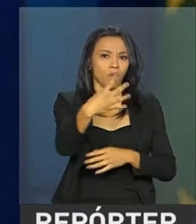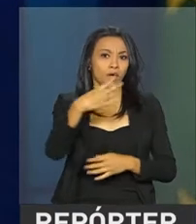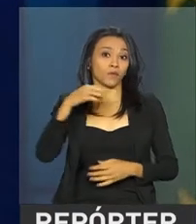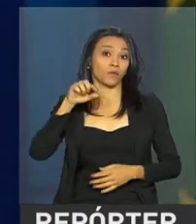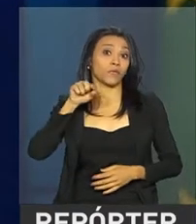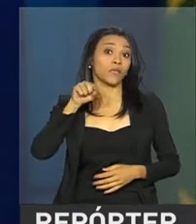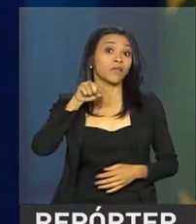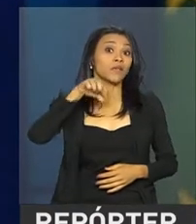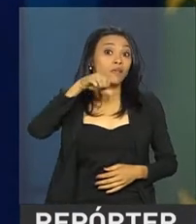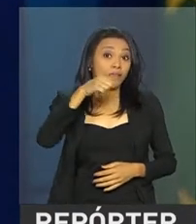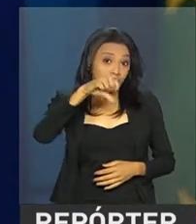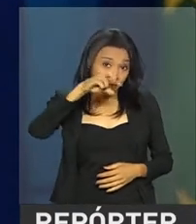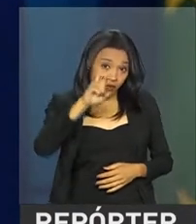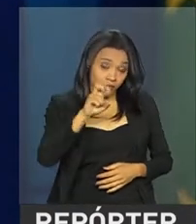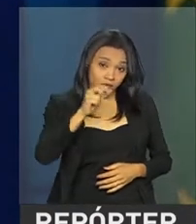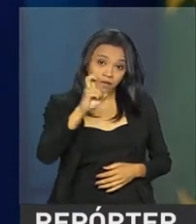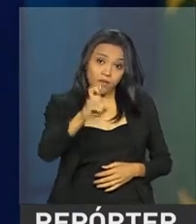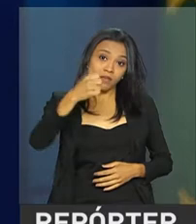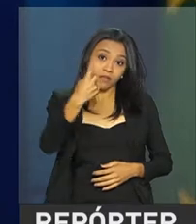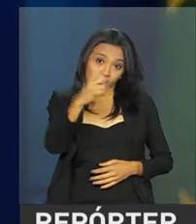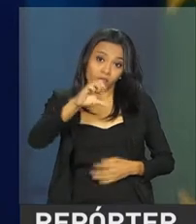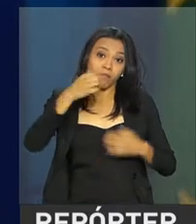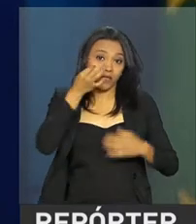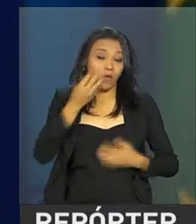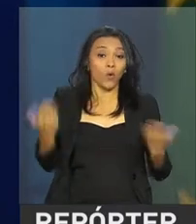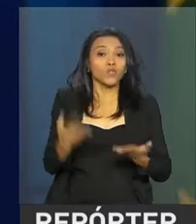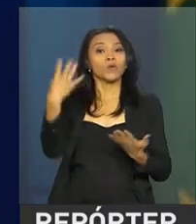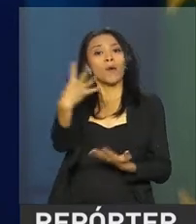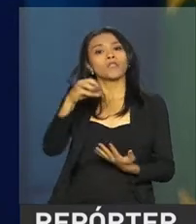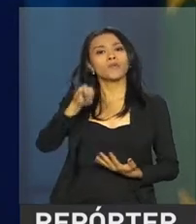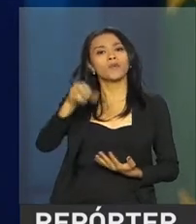4.724.519 presentes. E hoje,